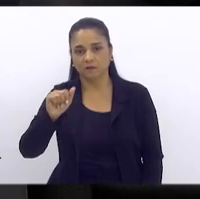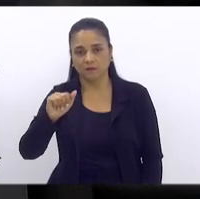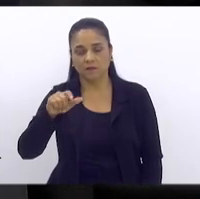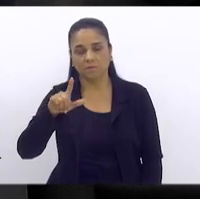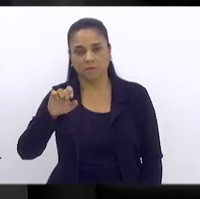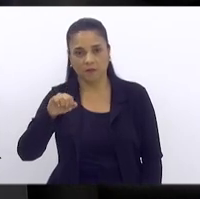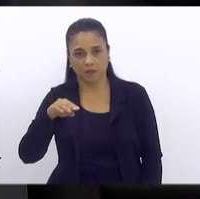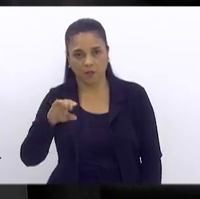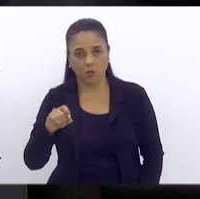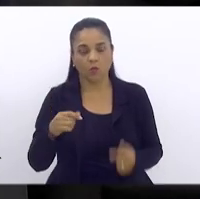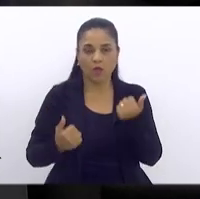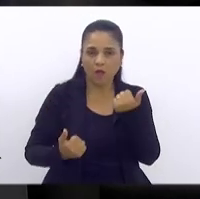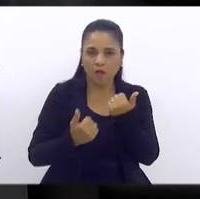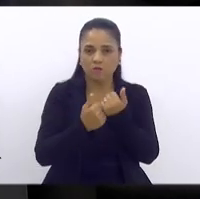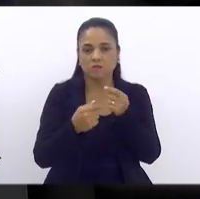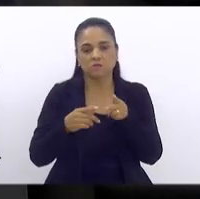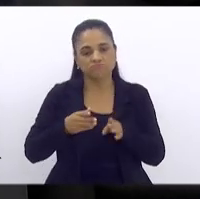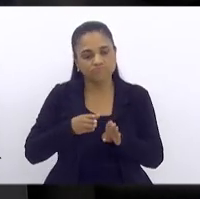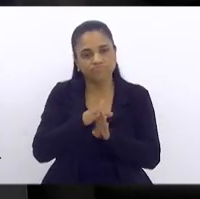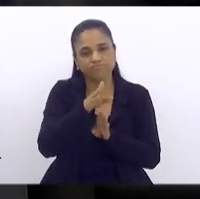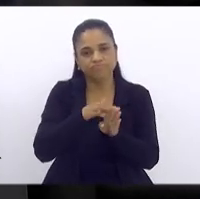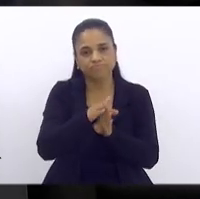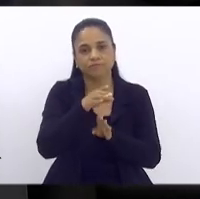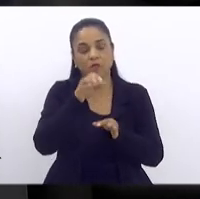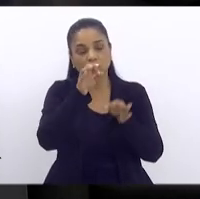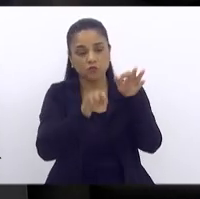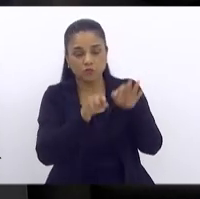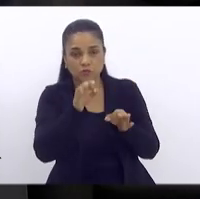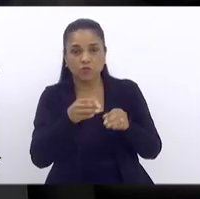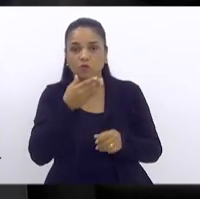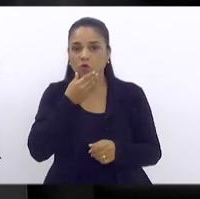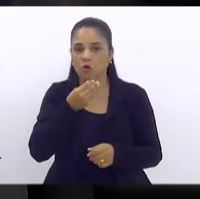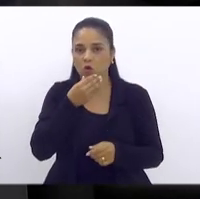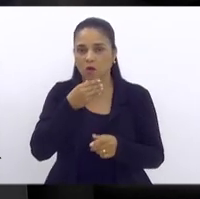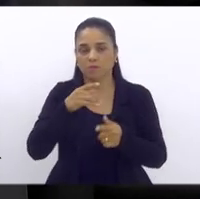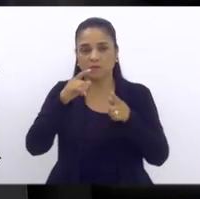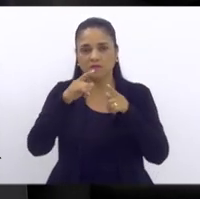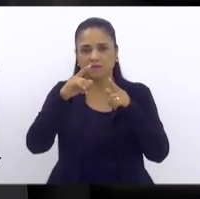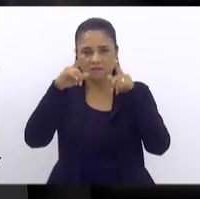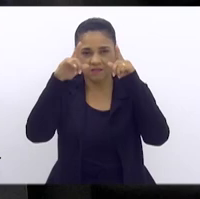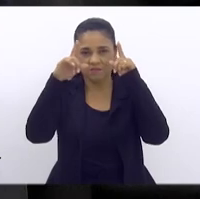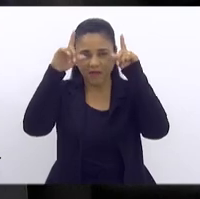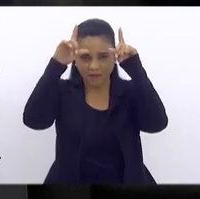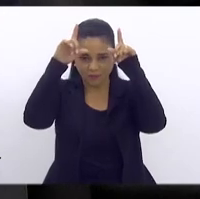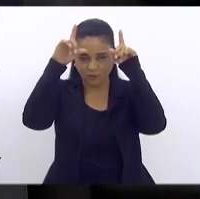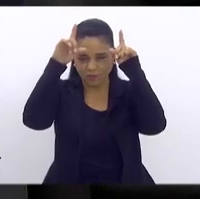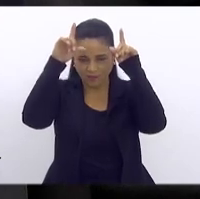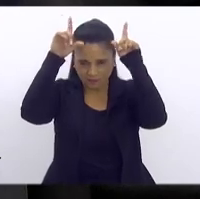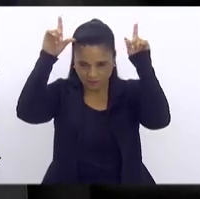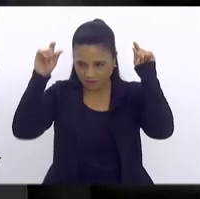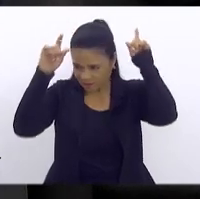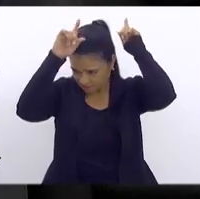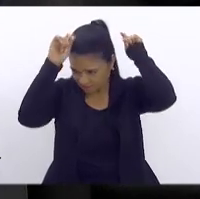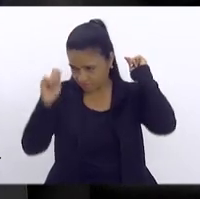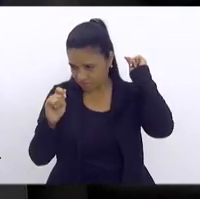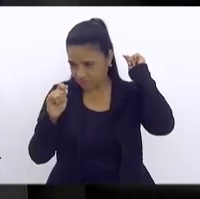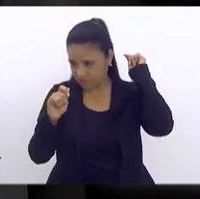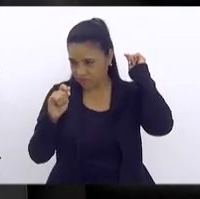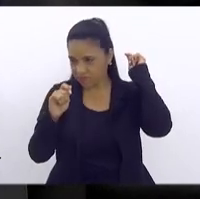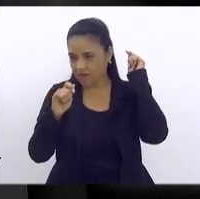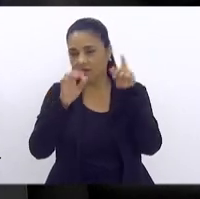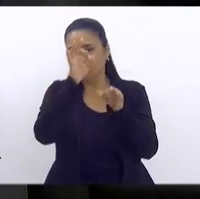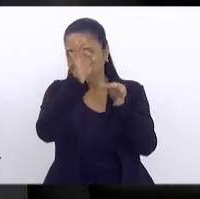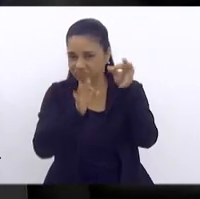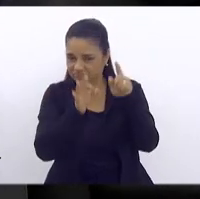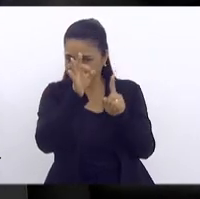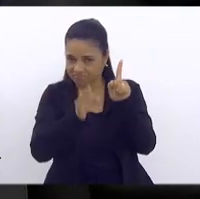Correia, auxiliaram nesse processo, né, ela como juíza e ele como desembargador, da Emerge também, na época diretor, auxiliaram nesse processo de implantação